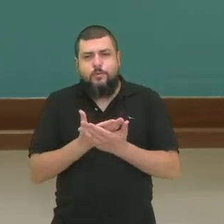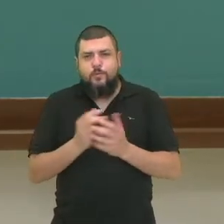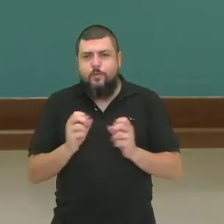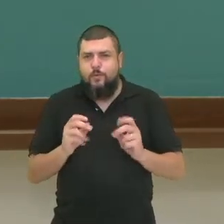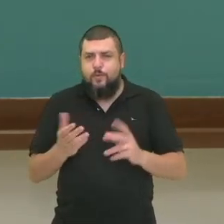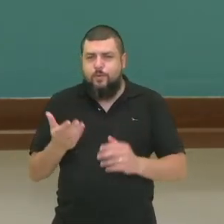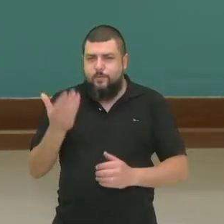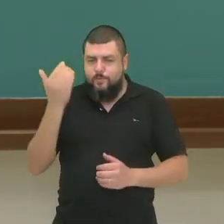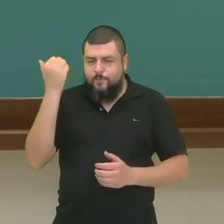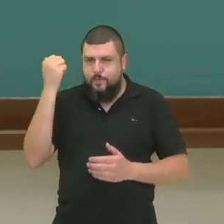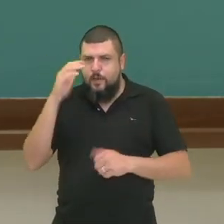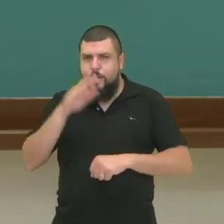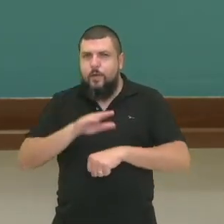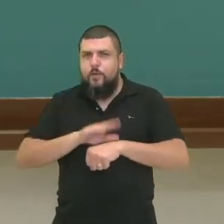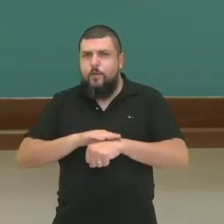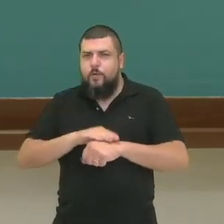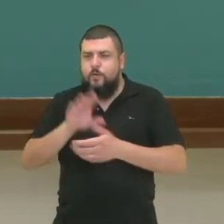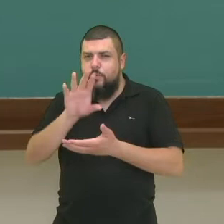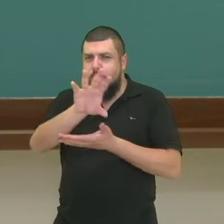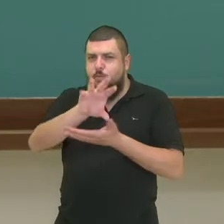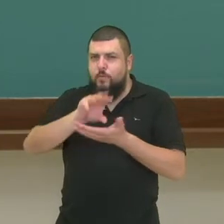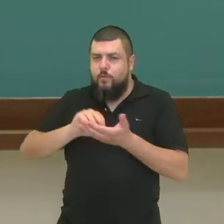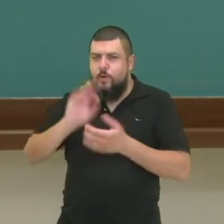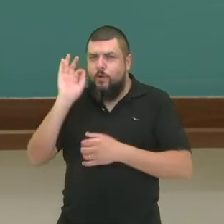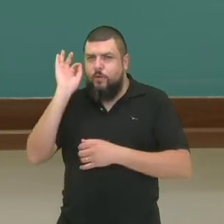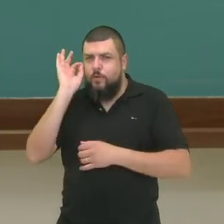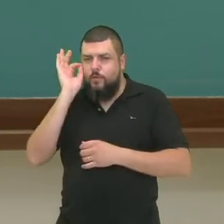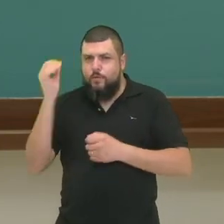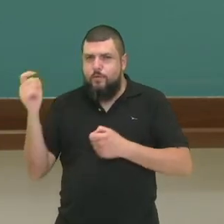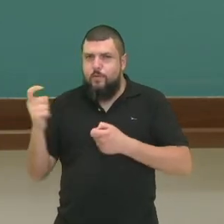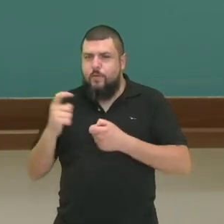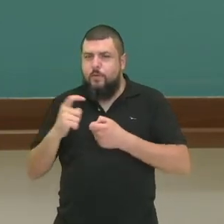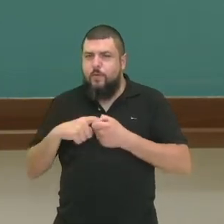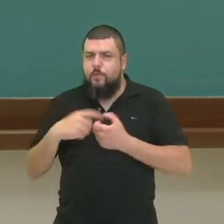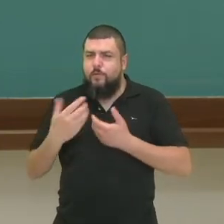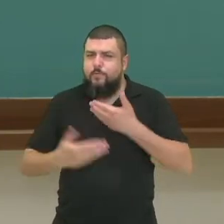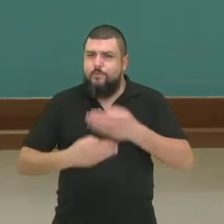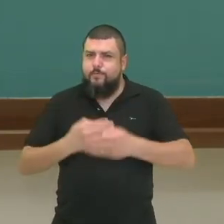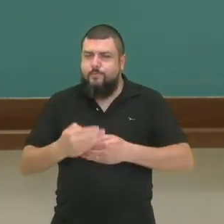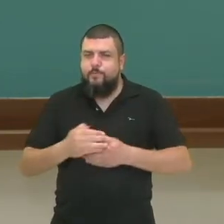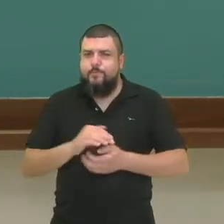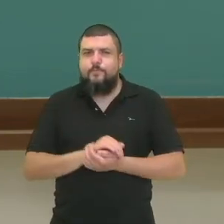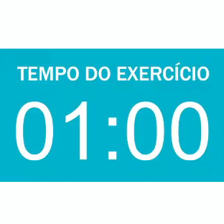tá bom? Então, um tempinho para você, aí nós já retornamos com a aula.